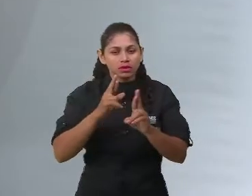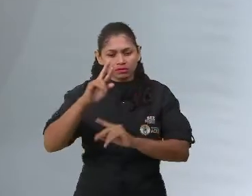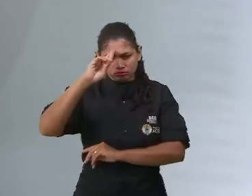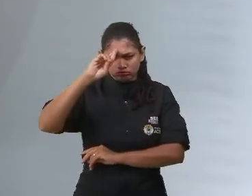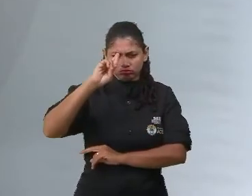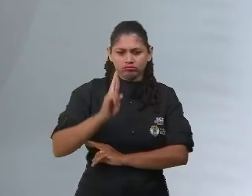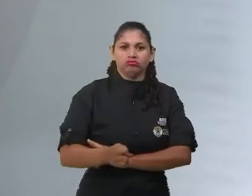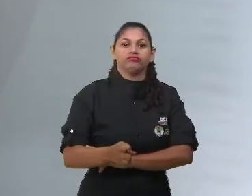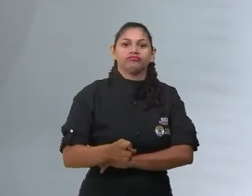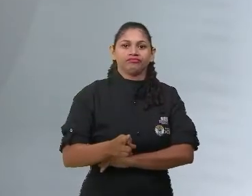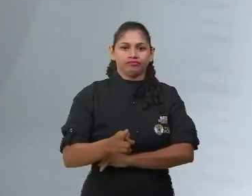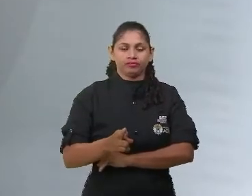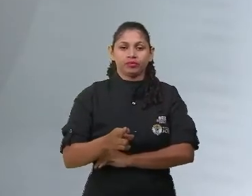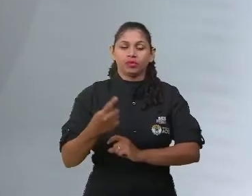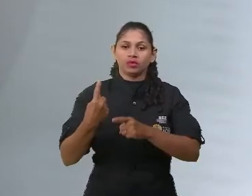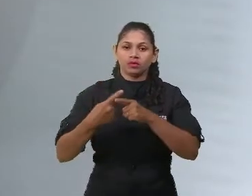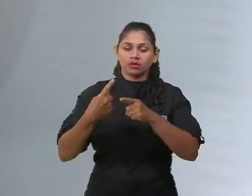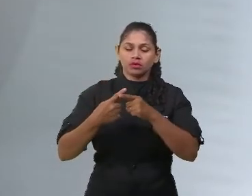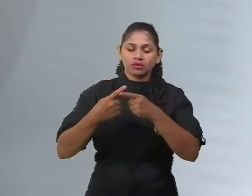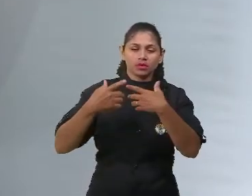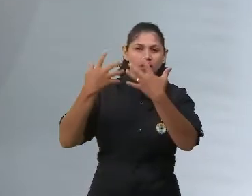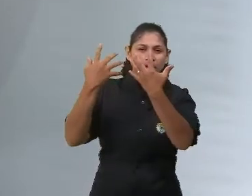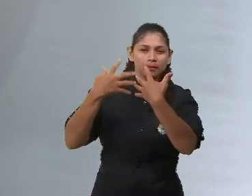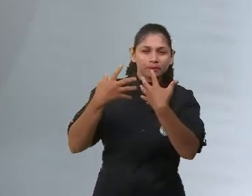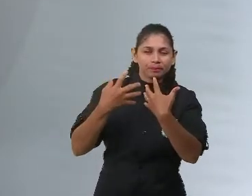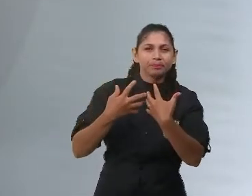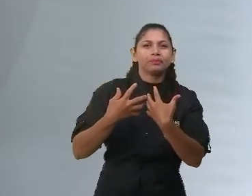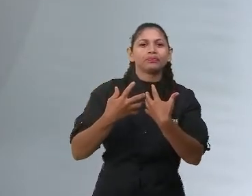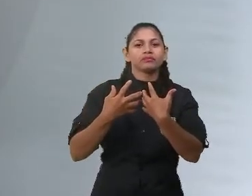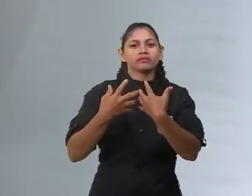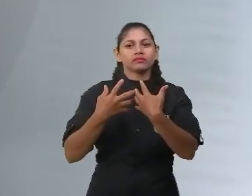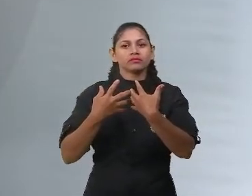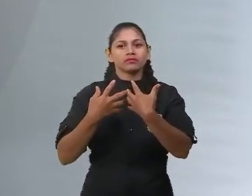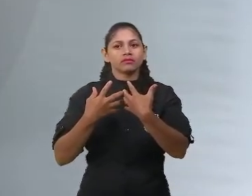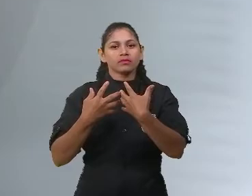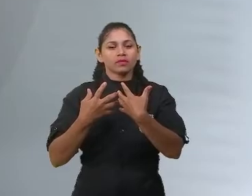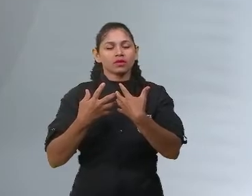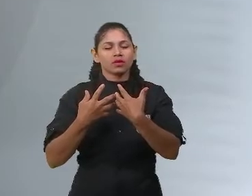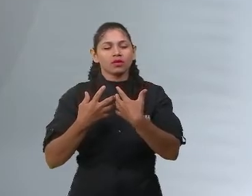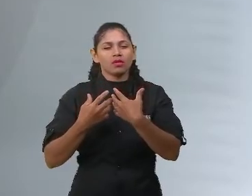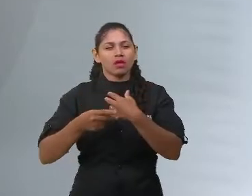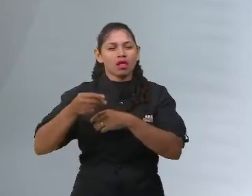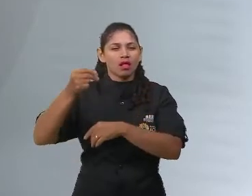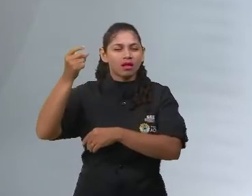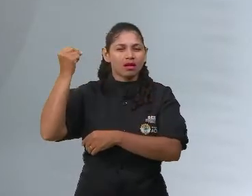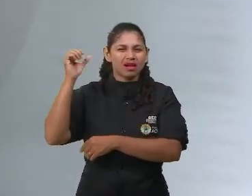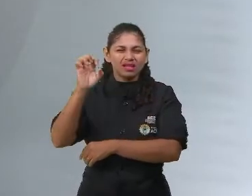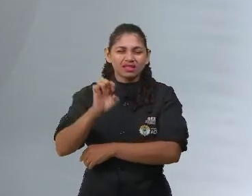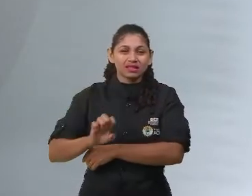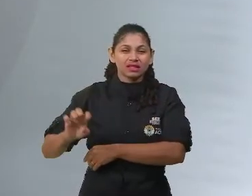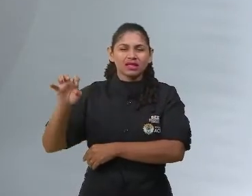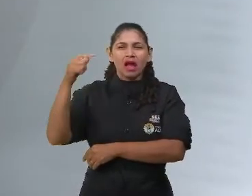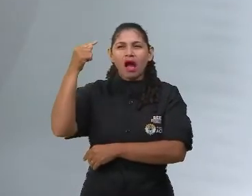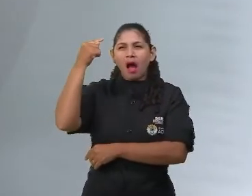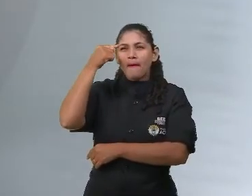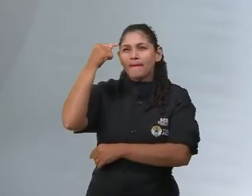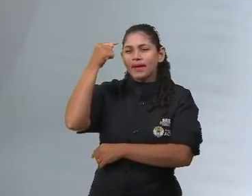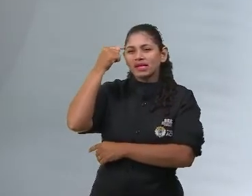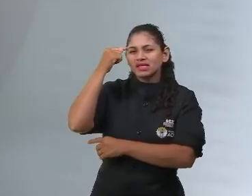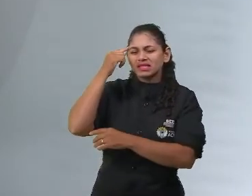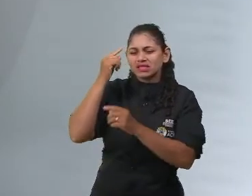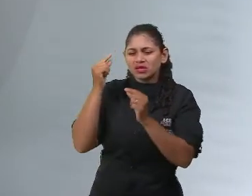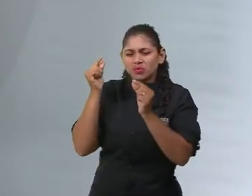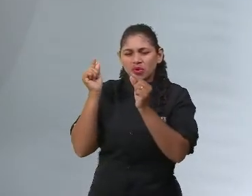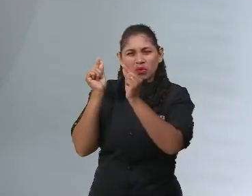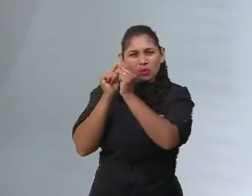racionalidade. Porque se a gente analisar ao longo do tempo, a Europa, durante a Idade Média, ficou muito centrada naquele pensamento reduzido ou limitado